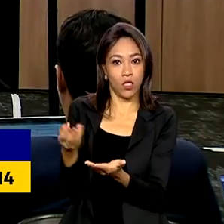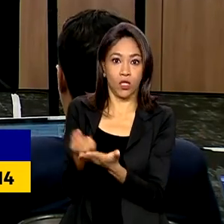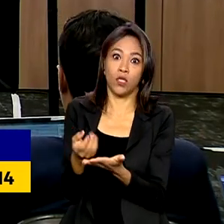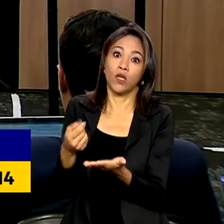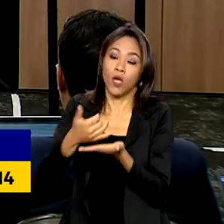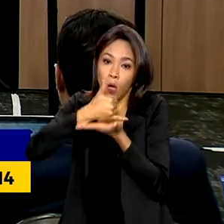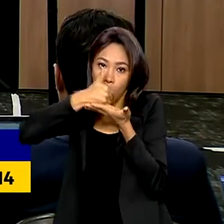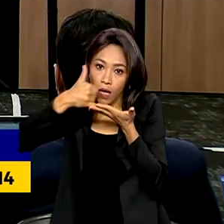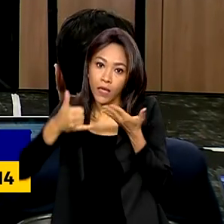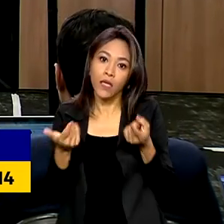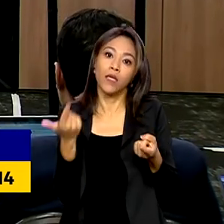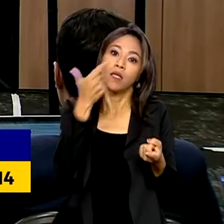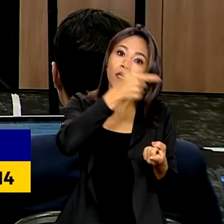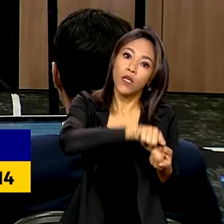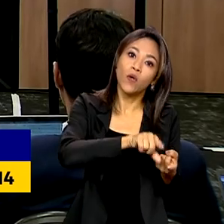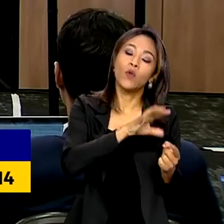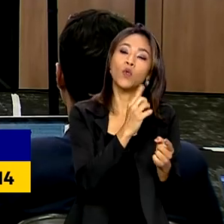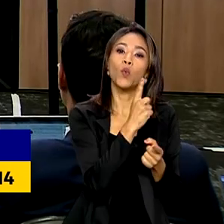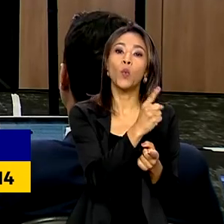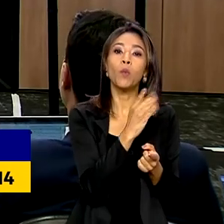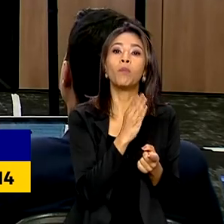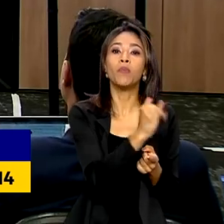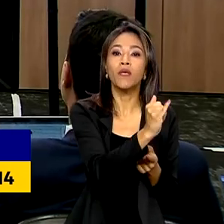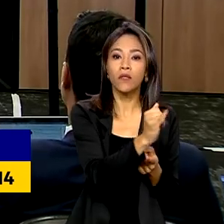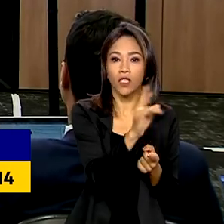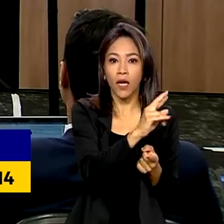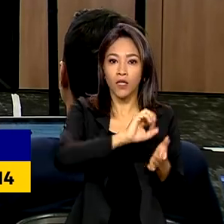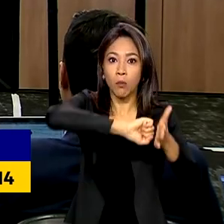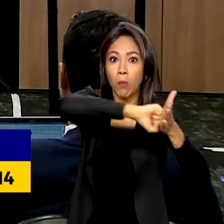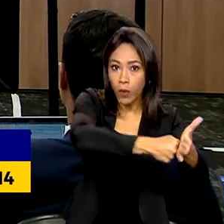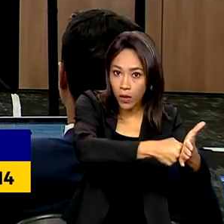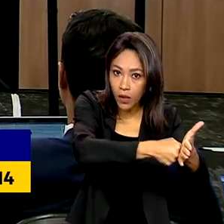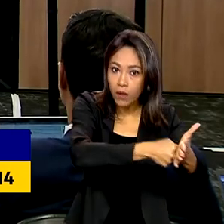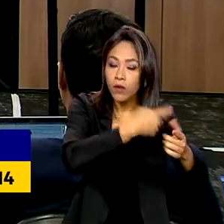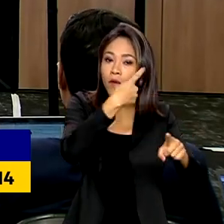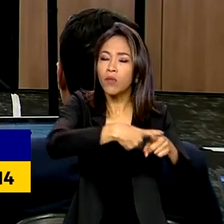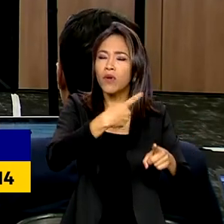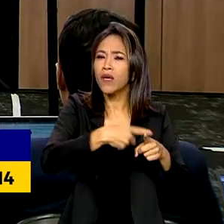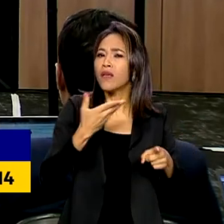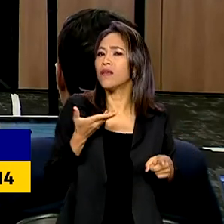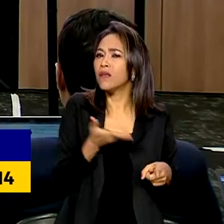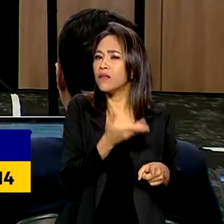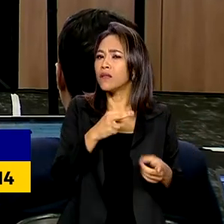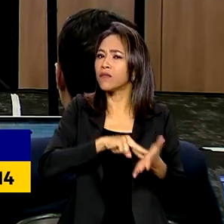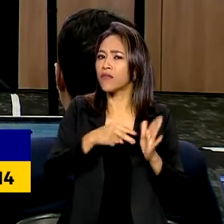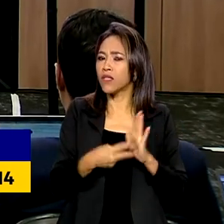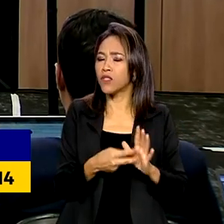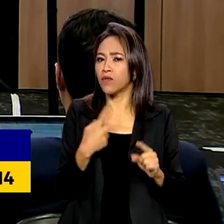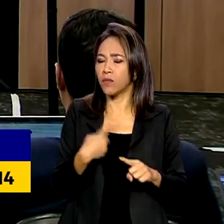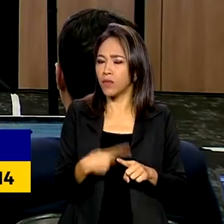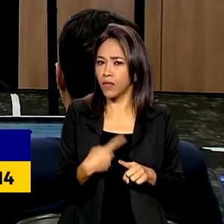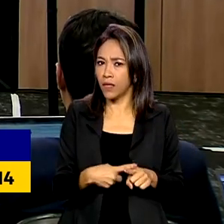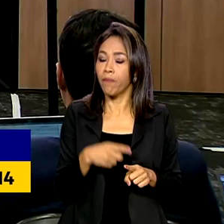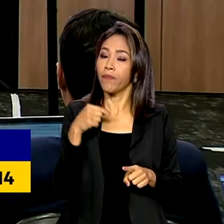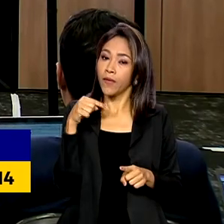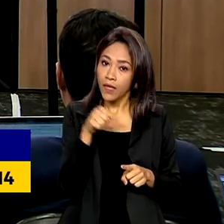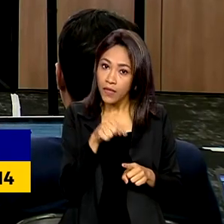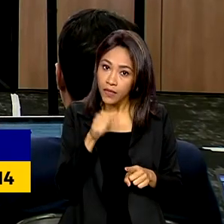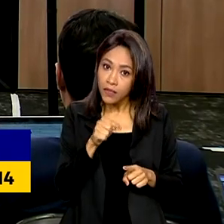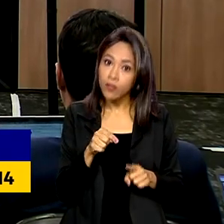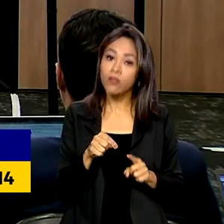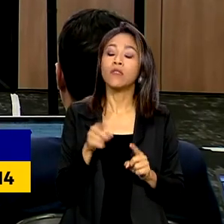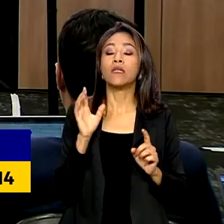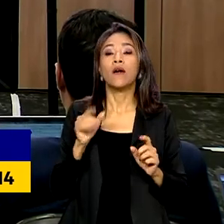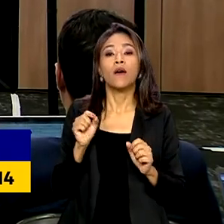mil bloqueio de bem no valor de um bilhão de reais Por que que é significativo isso porque consolida uma diretriz